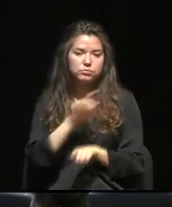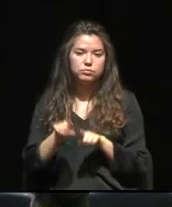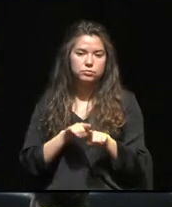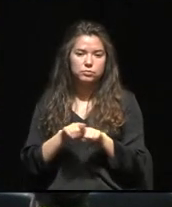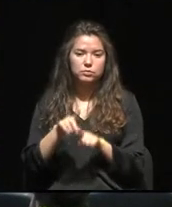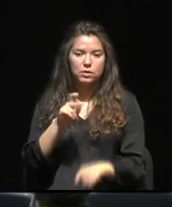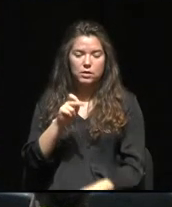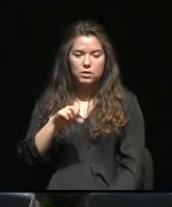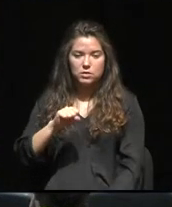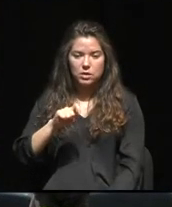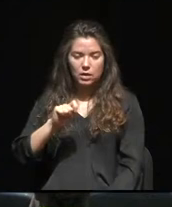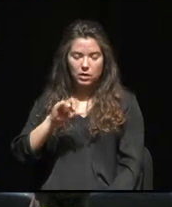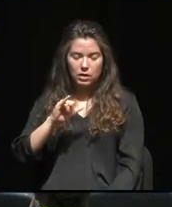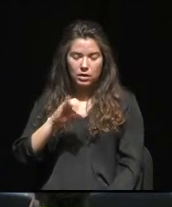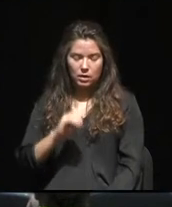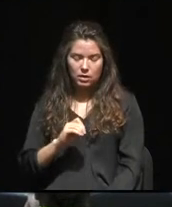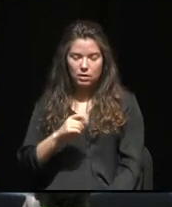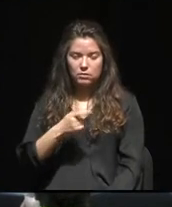iniciativa